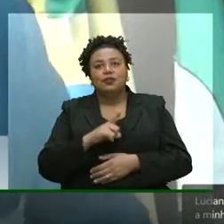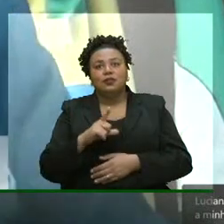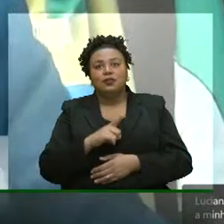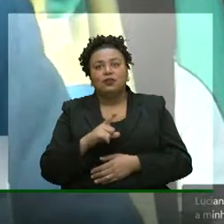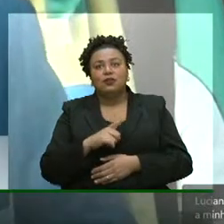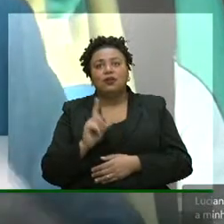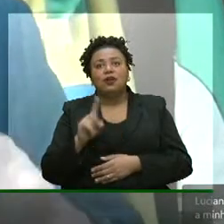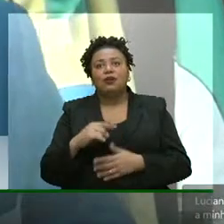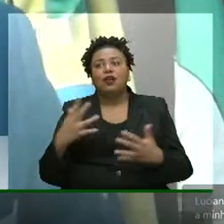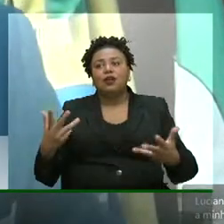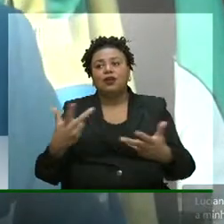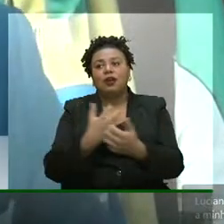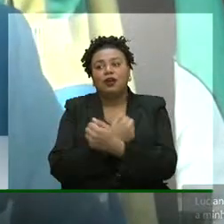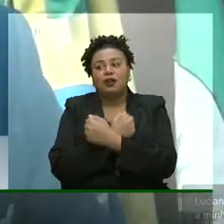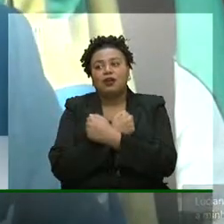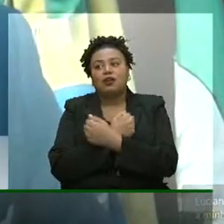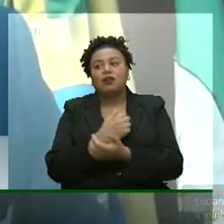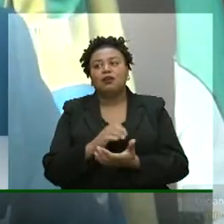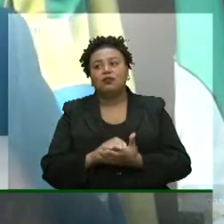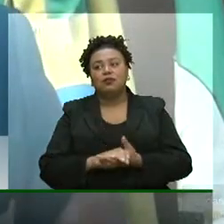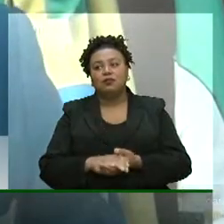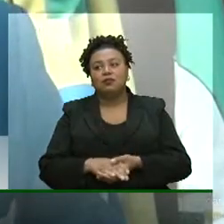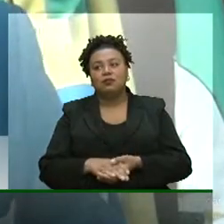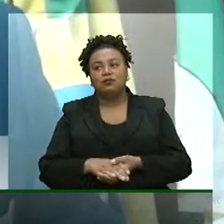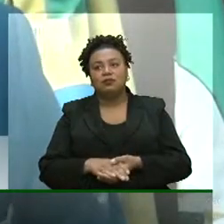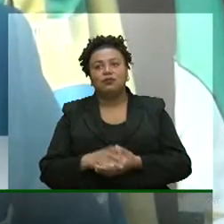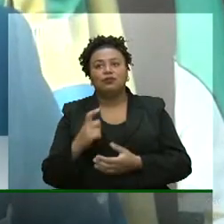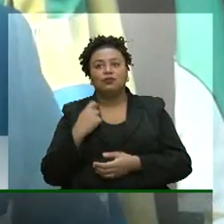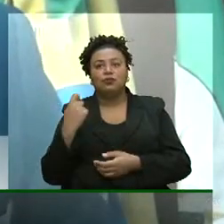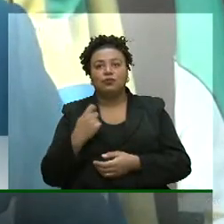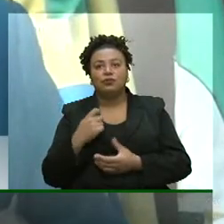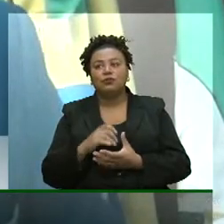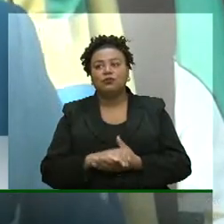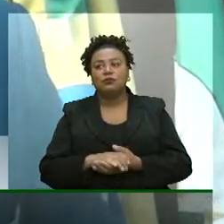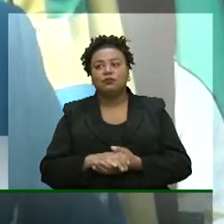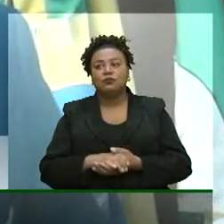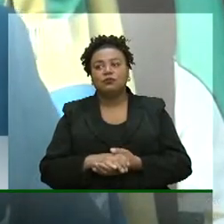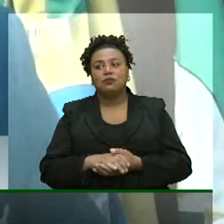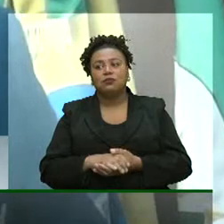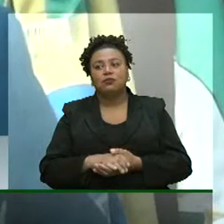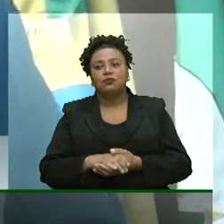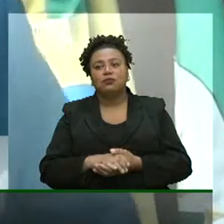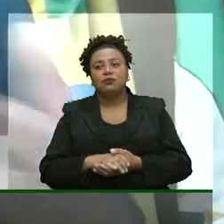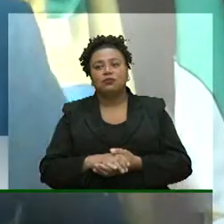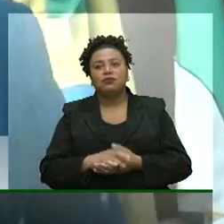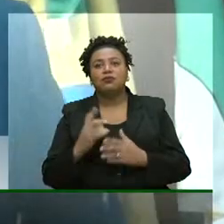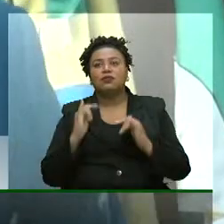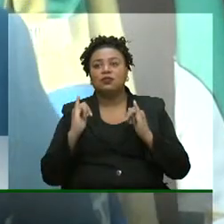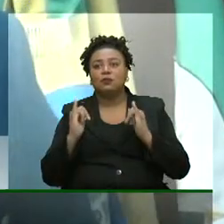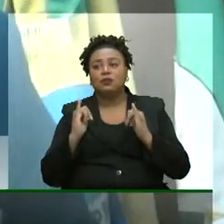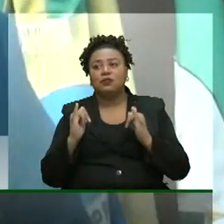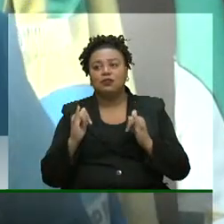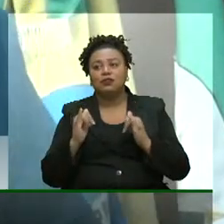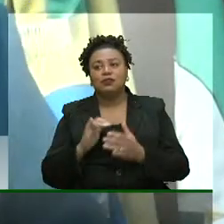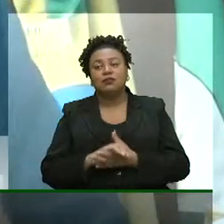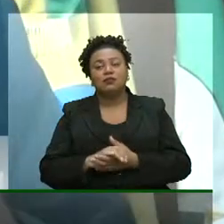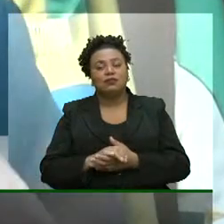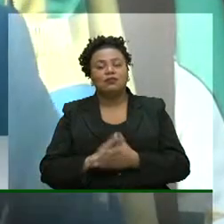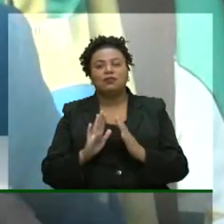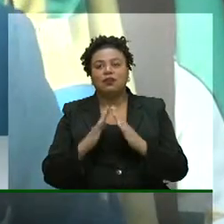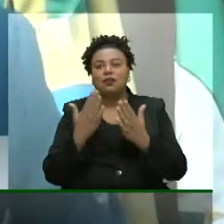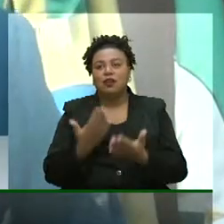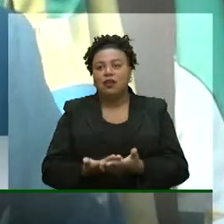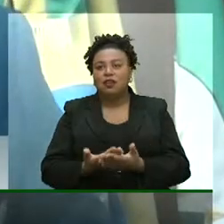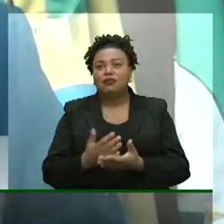aqui abraçar os transportadores escolares do Rio Grande do Sul. O meu segundo trabalho foi ser transportador escolar, sei da importância que tem. Nós